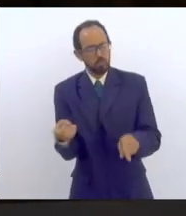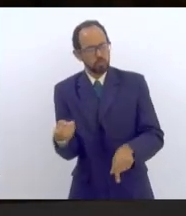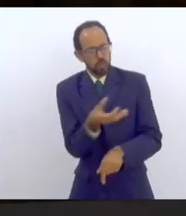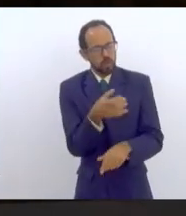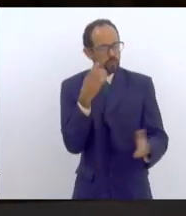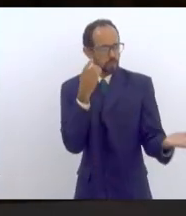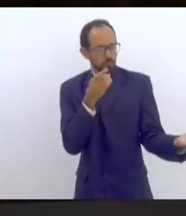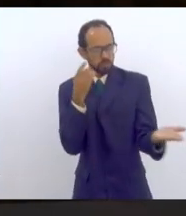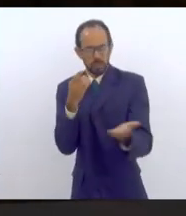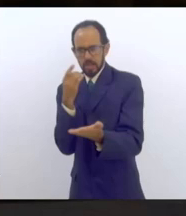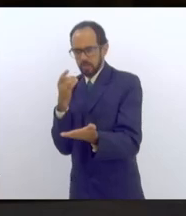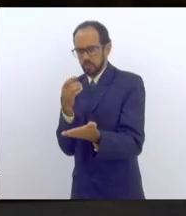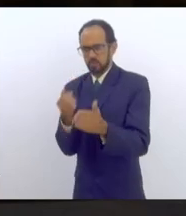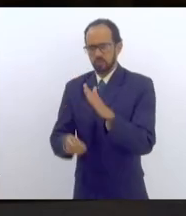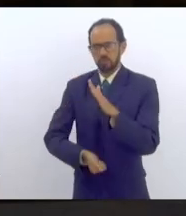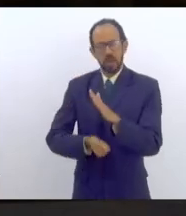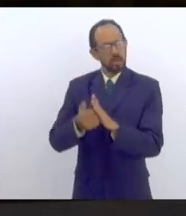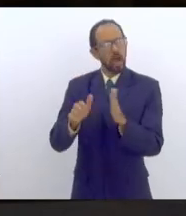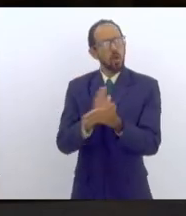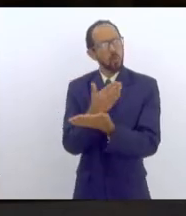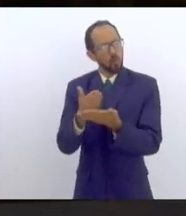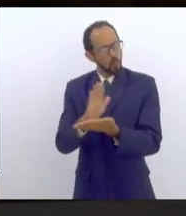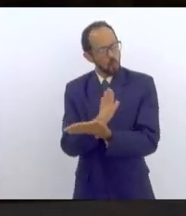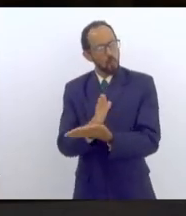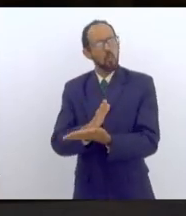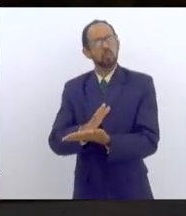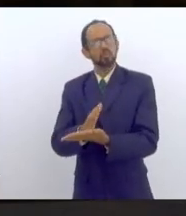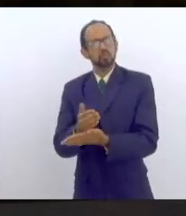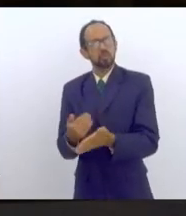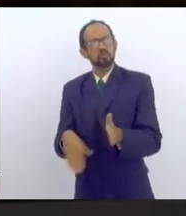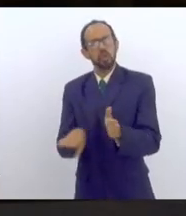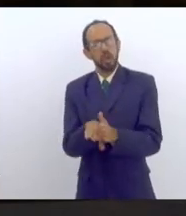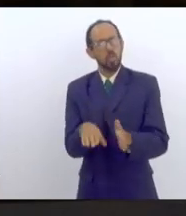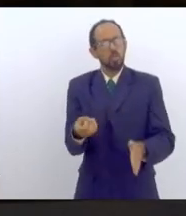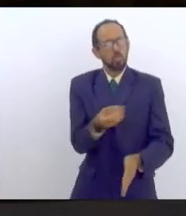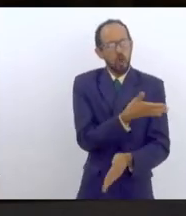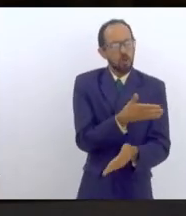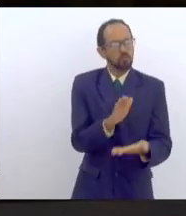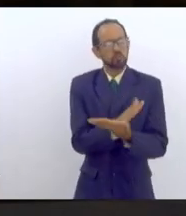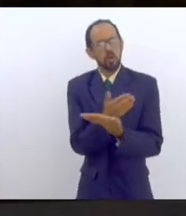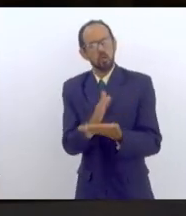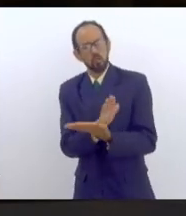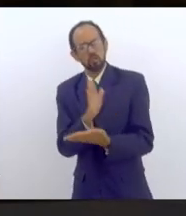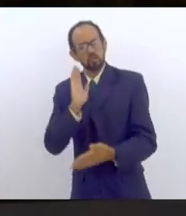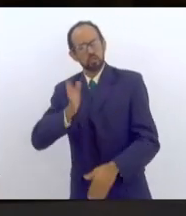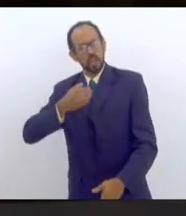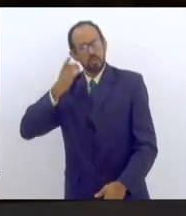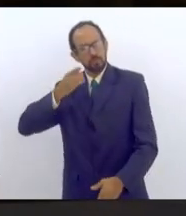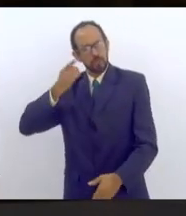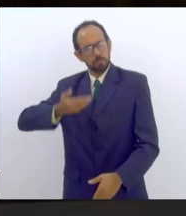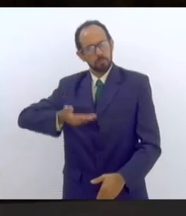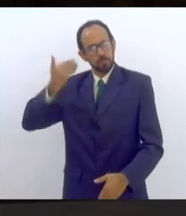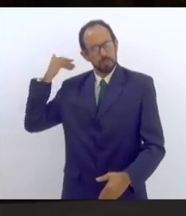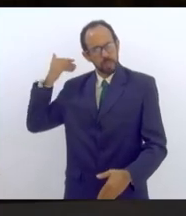que muitos são veteranos, alguns estão chegando agora, para os novos, que se espelham